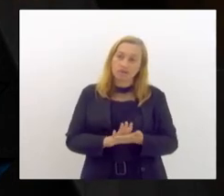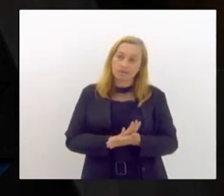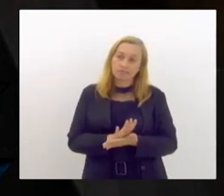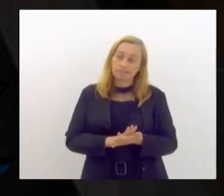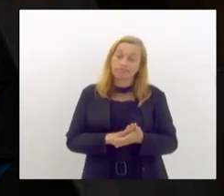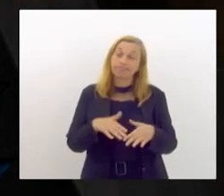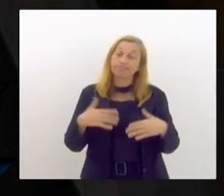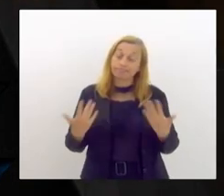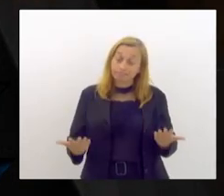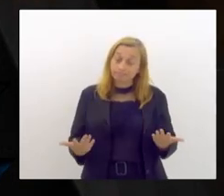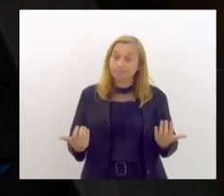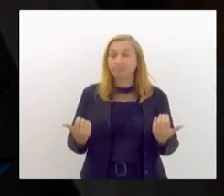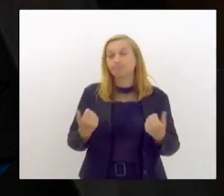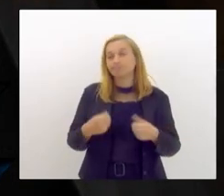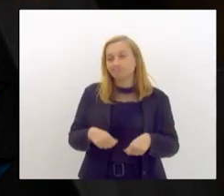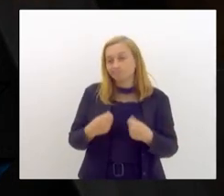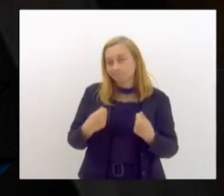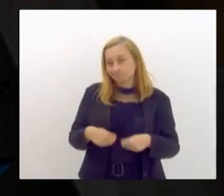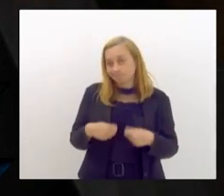Então é necessário